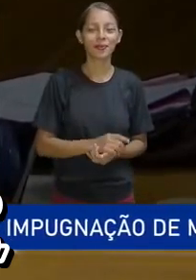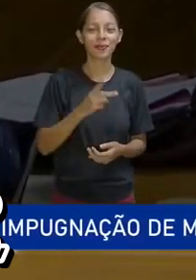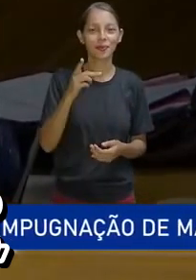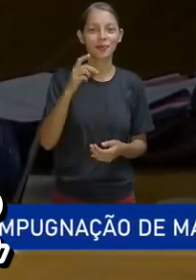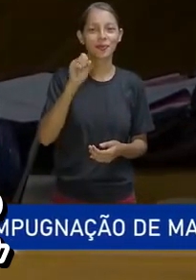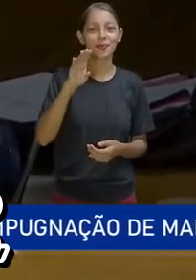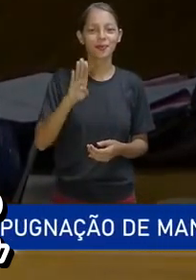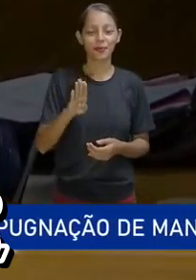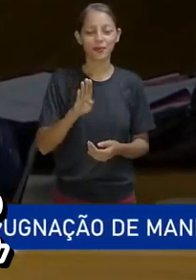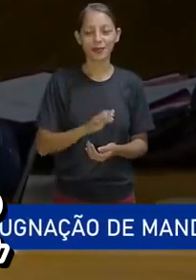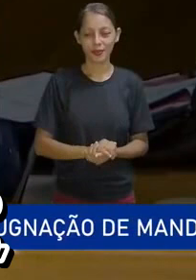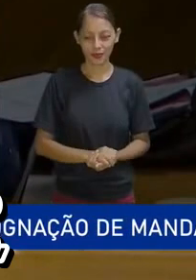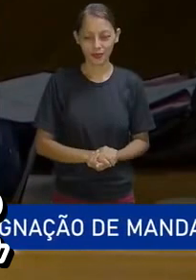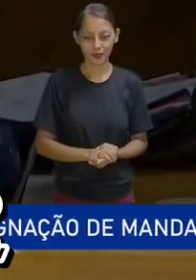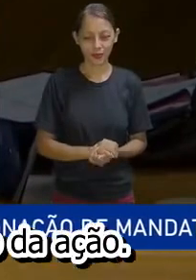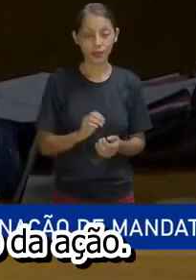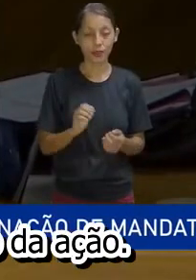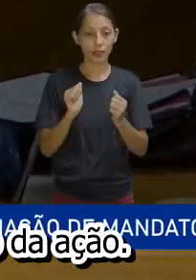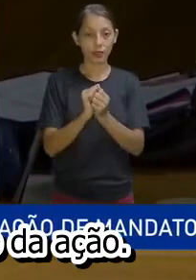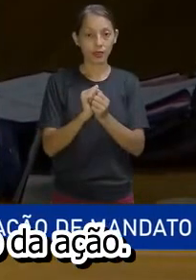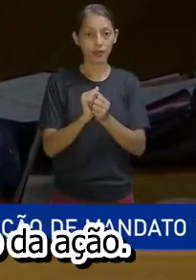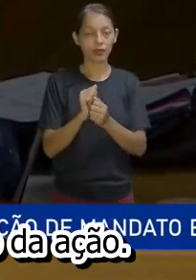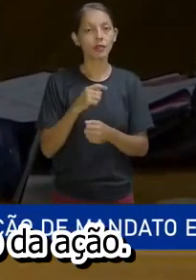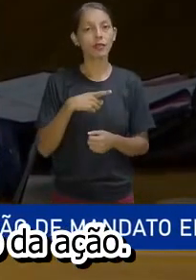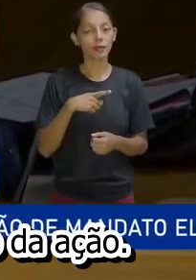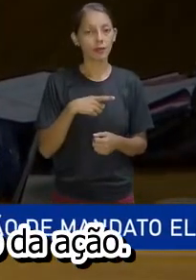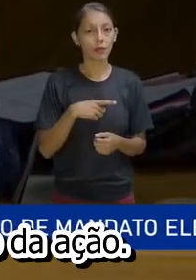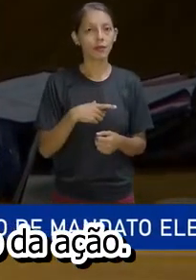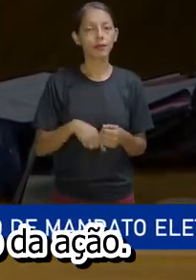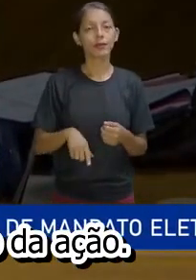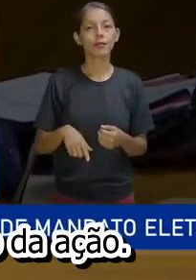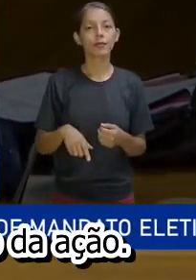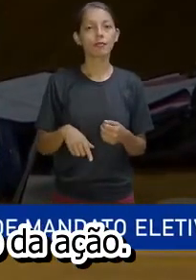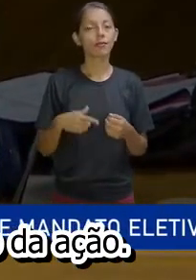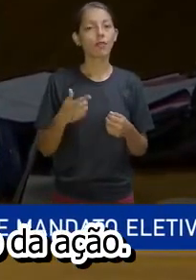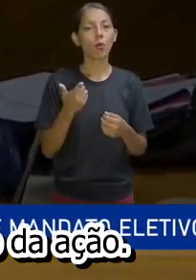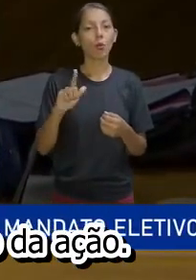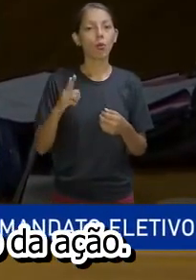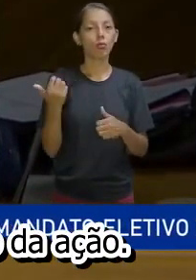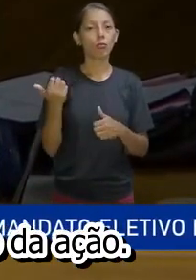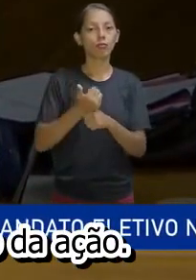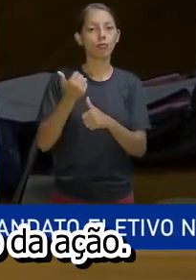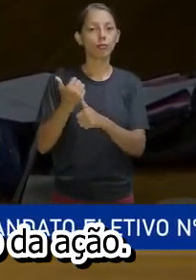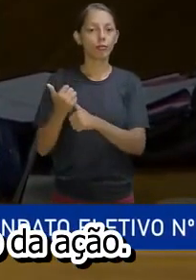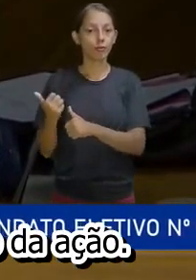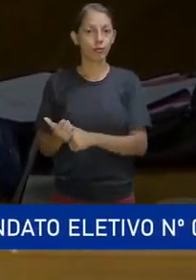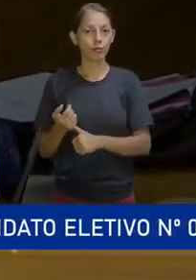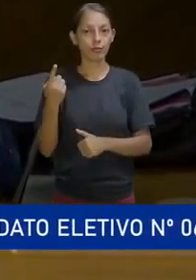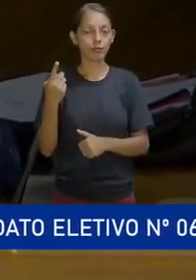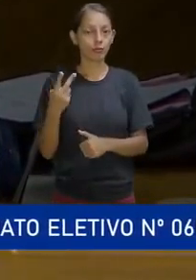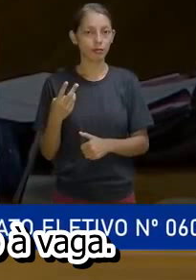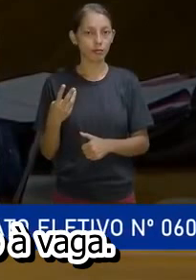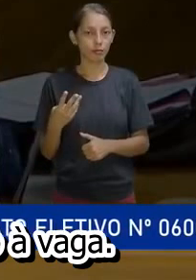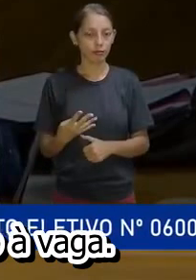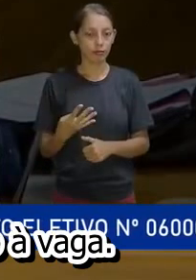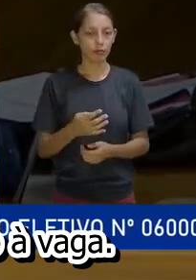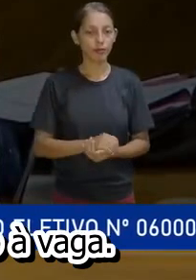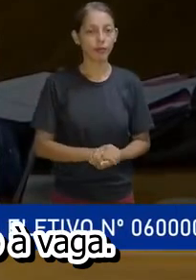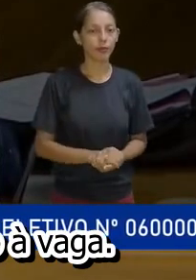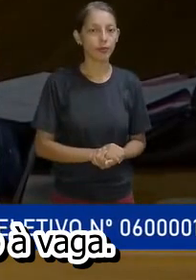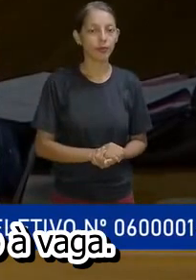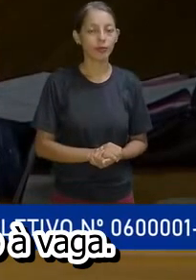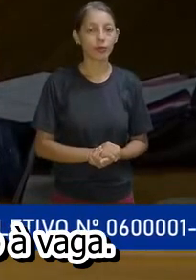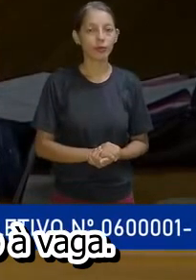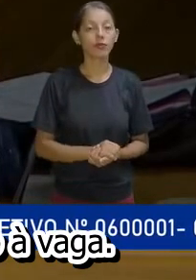referido partido, juntamente com o segundo, terceiro, quarto e quinto suplentes, antes do julgamento da ação. Alega que, por